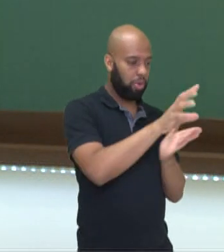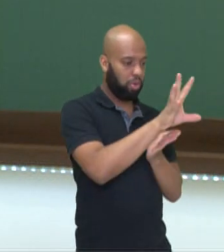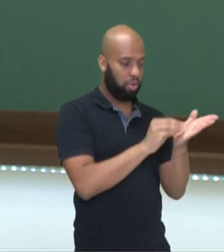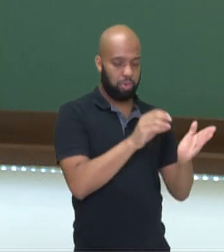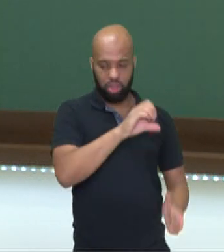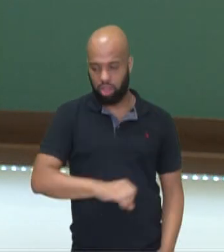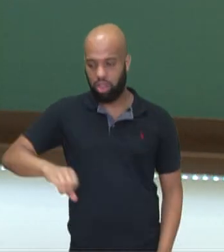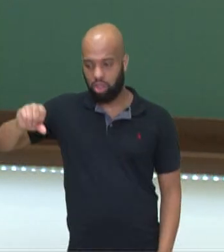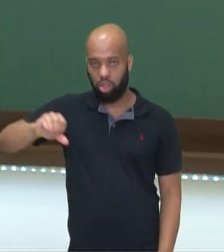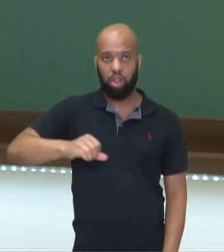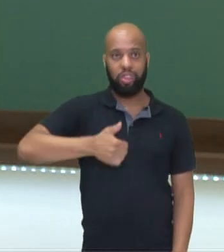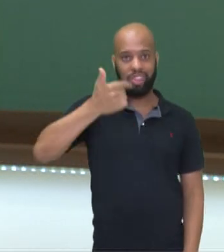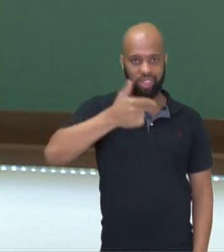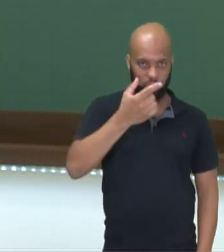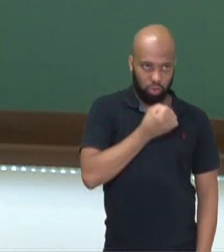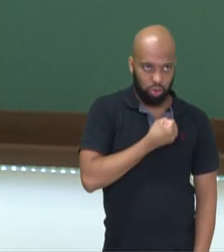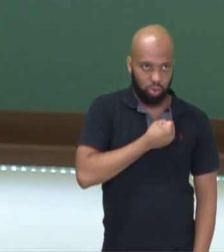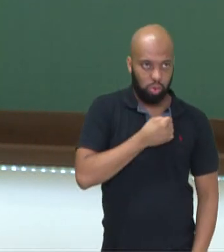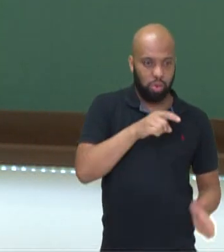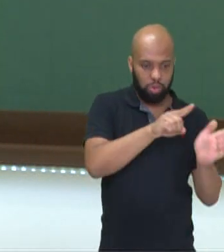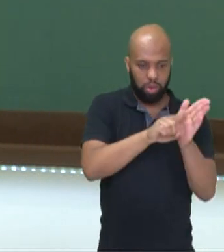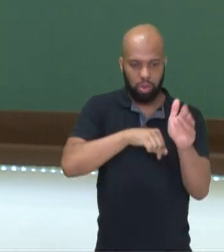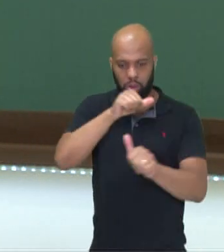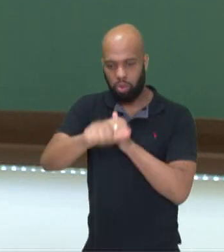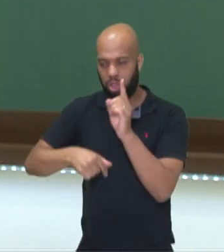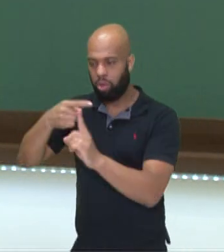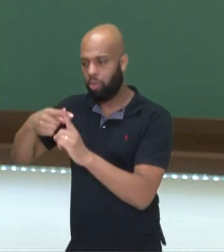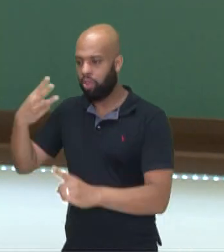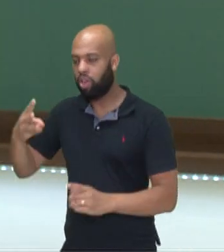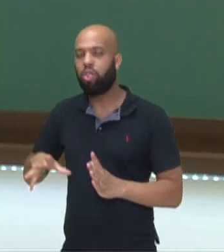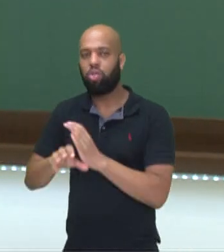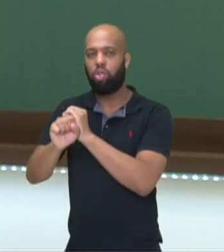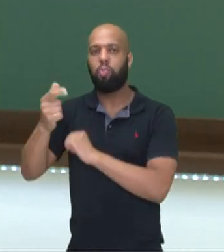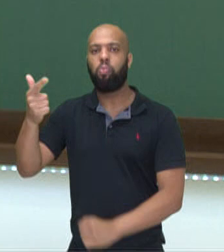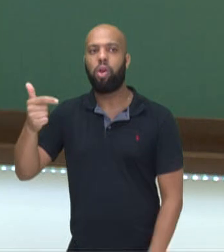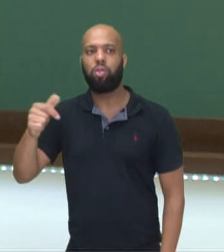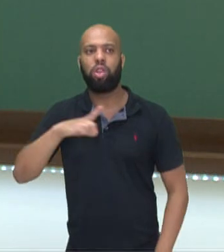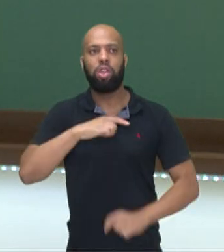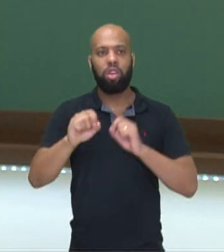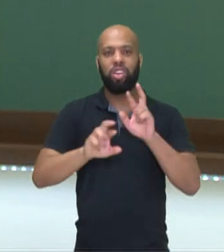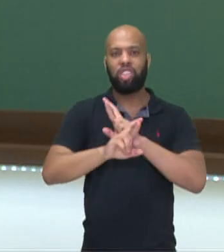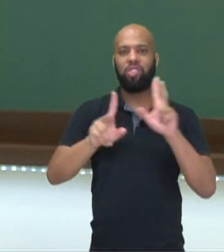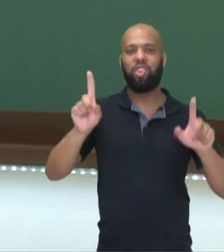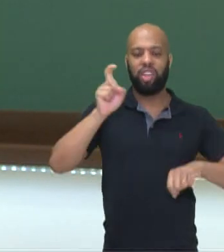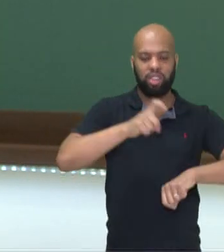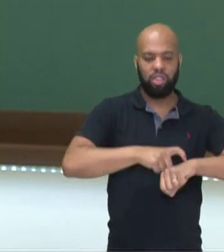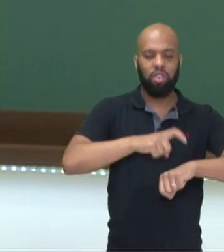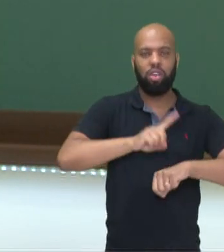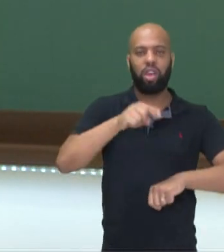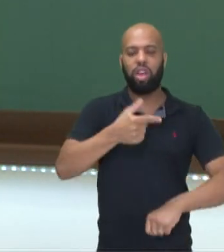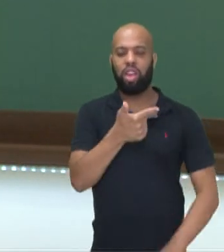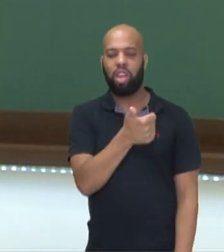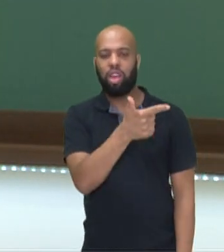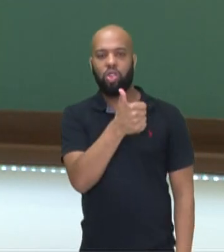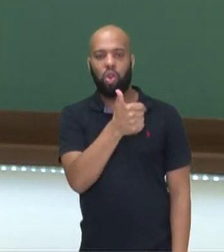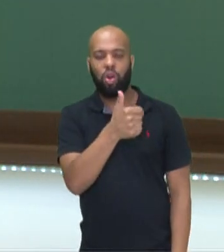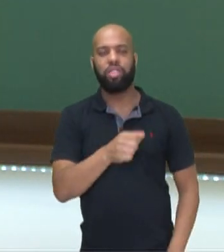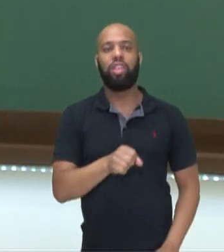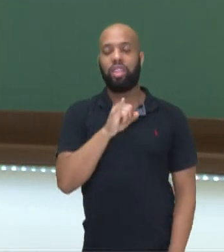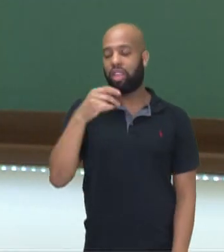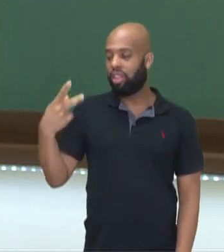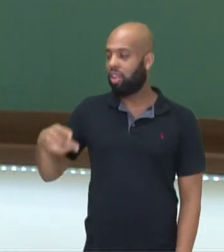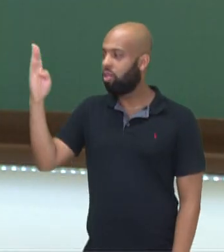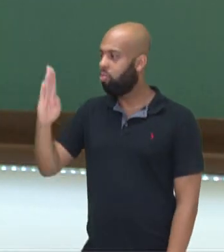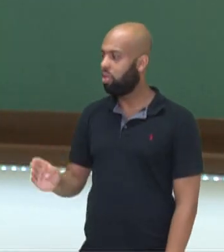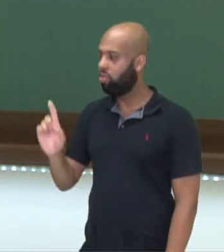inverte o sinal do segundo e calcula. Deu 12. Significa o quê? Que a diferença de fuso é 12 horas. Então, se no